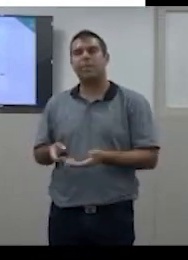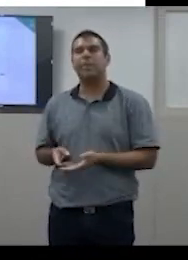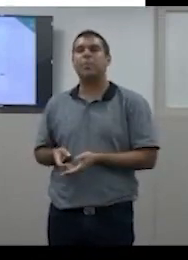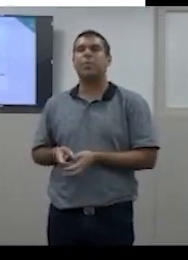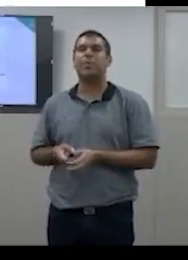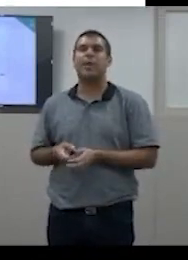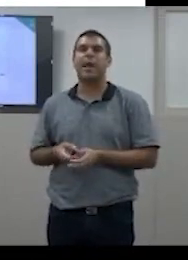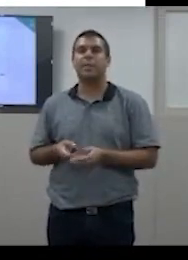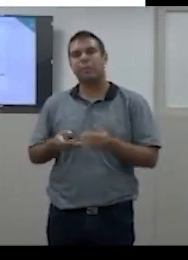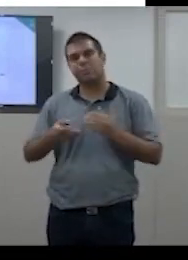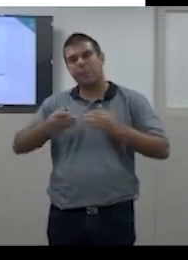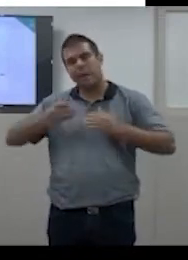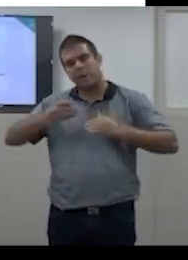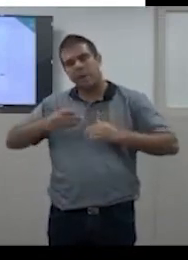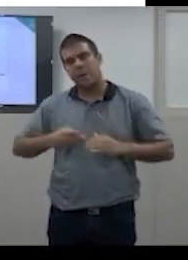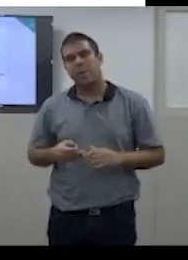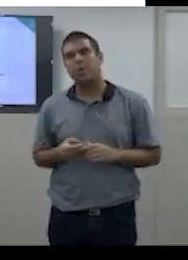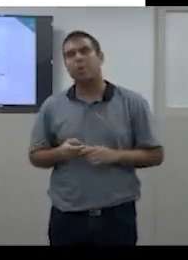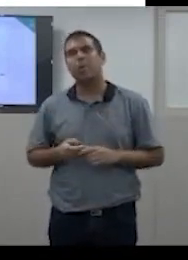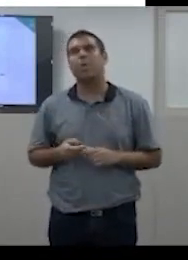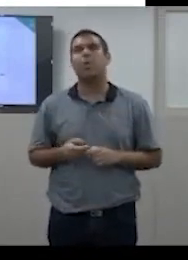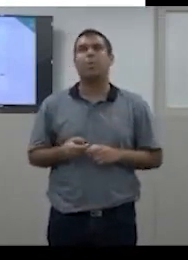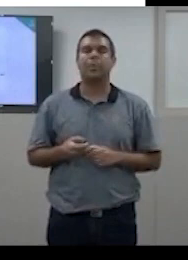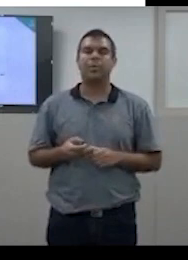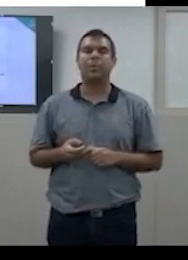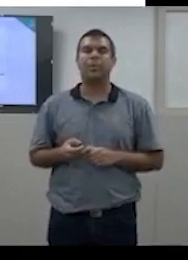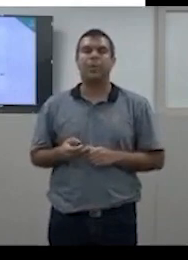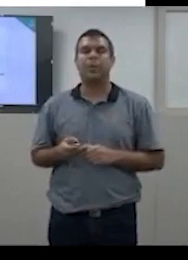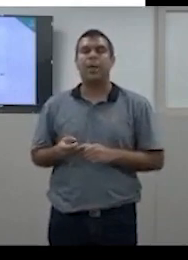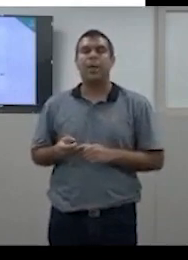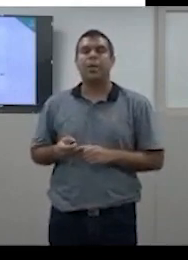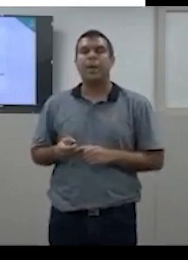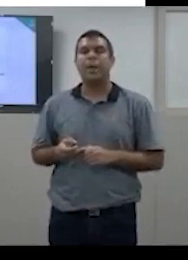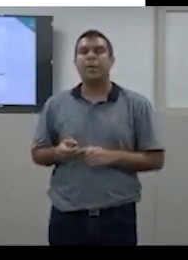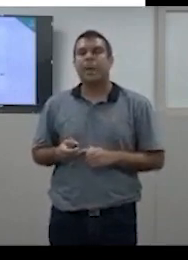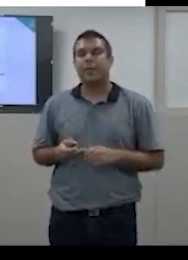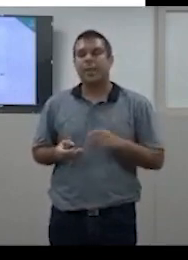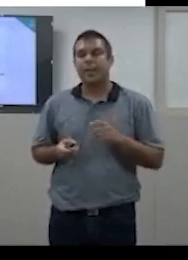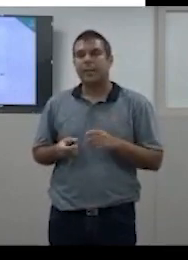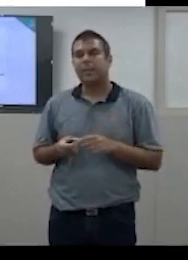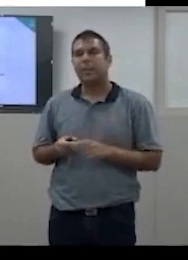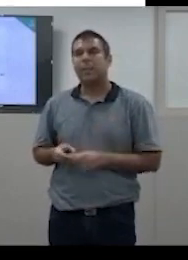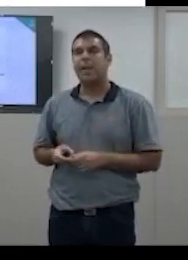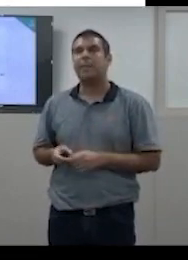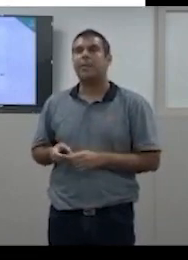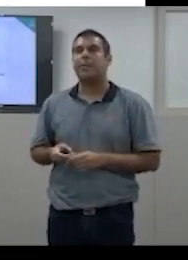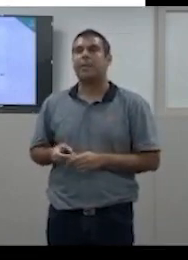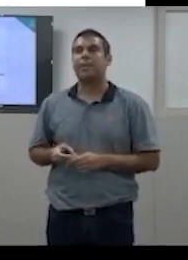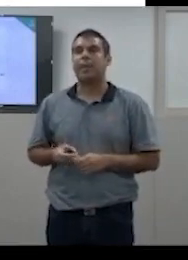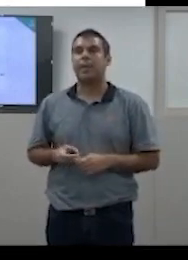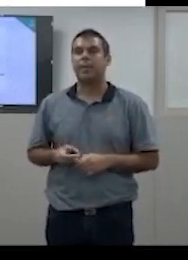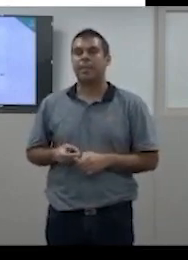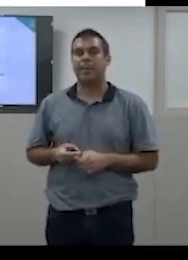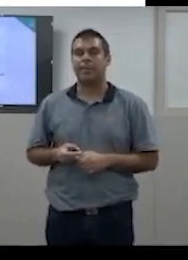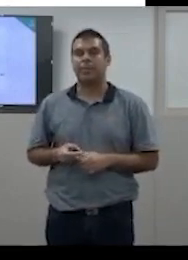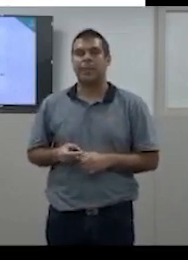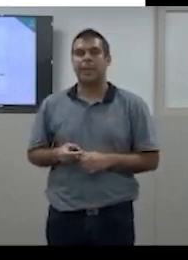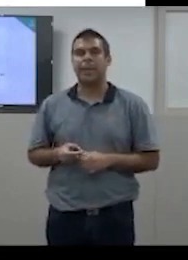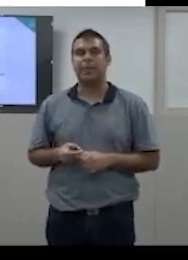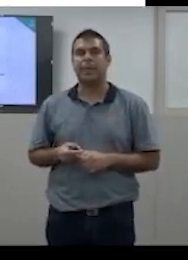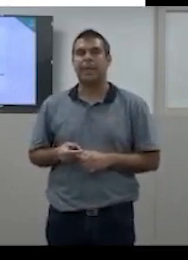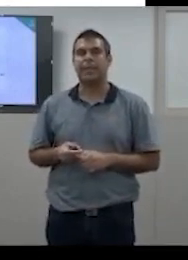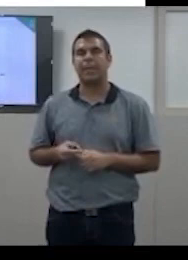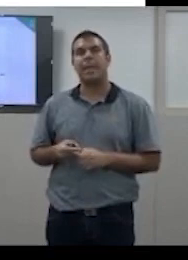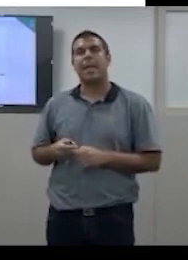está misturando mais alguma coisa na água, então baixa o ponto de fusão. O que acontece? Tanto que você pega, assim, nessas geladeiras que aparecem